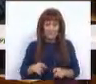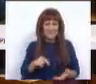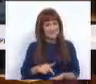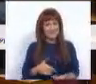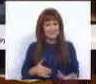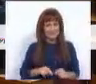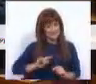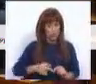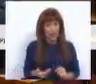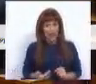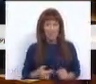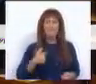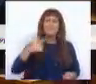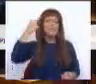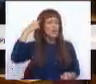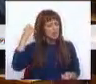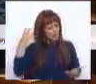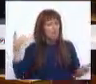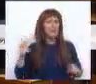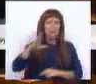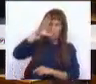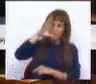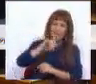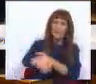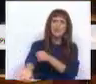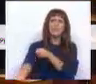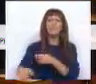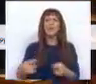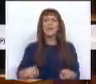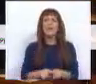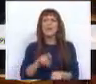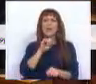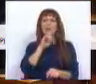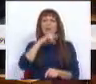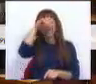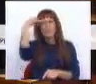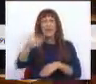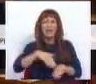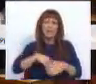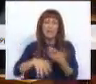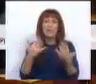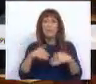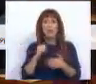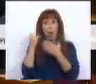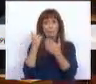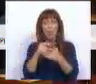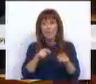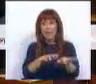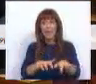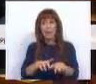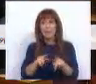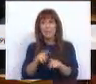neste ano. Compreendemos que o Governo certamente terá alguma dificuldade de fazer, mas com o apoio desta Câmara